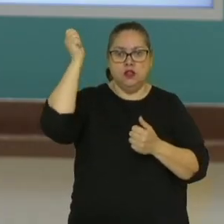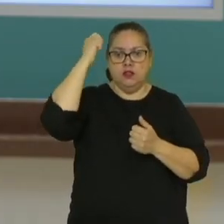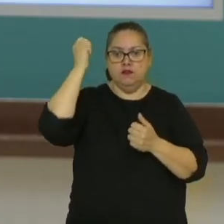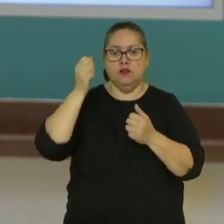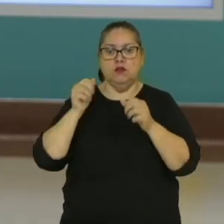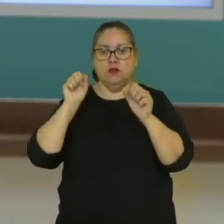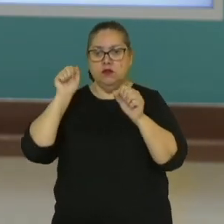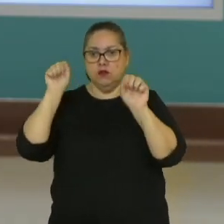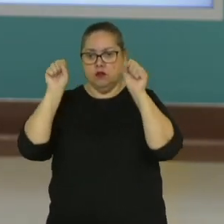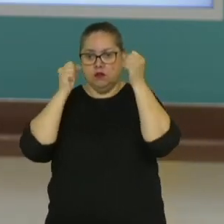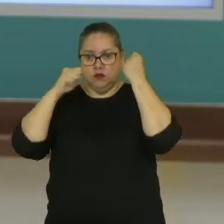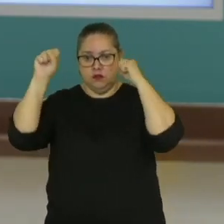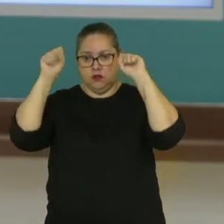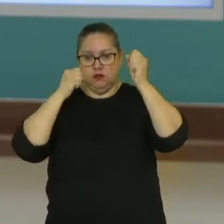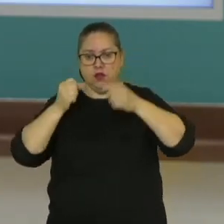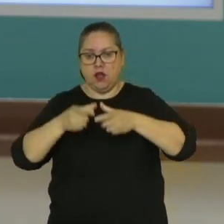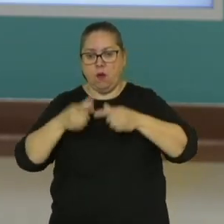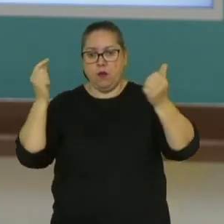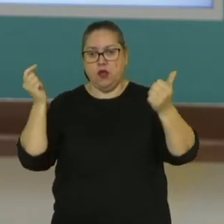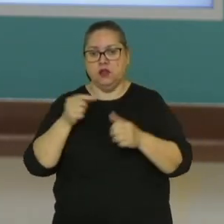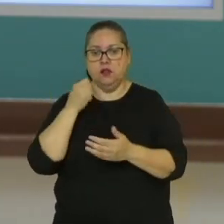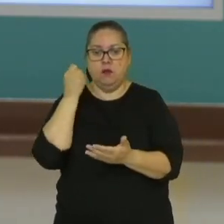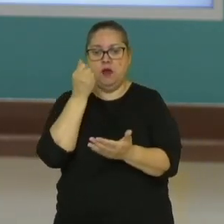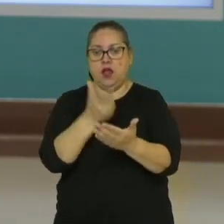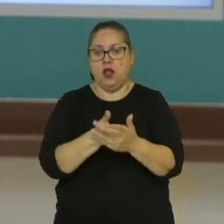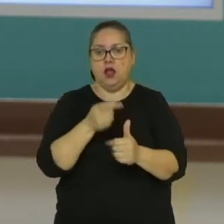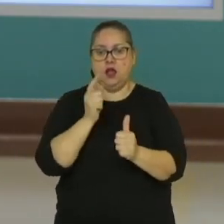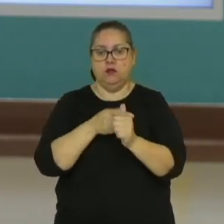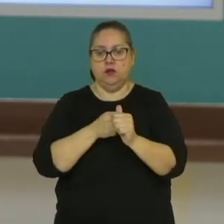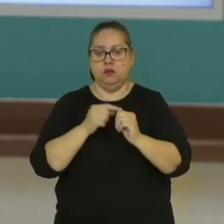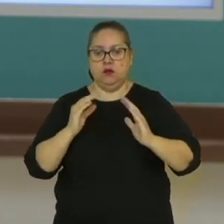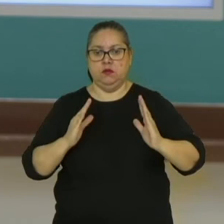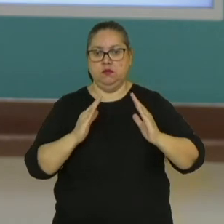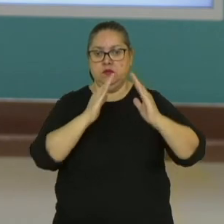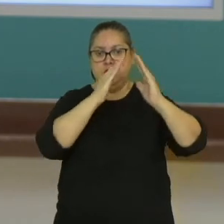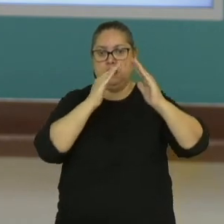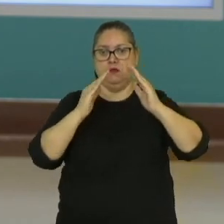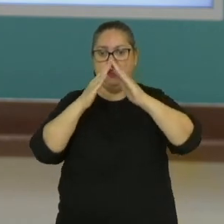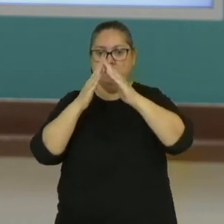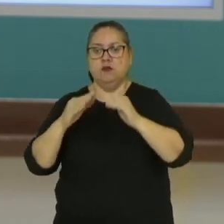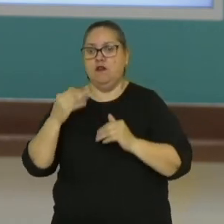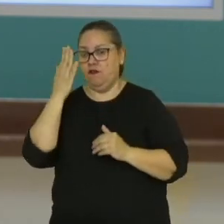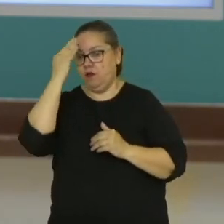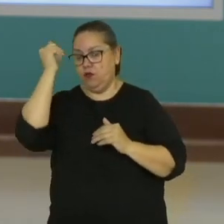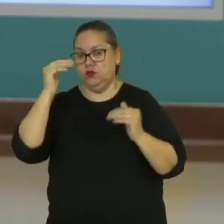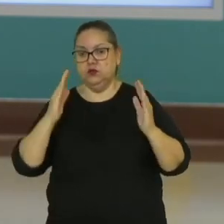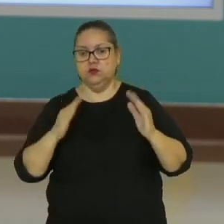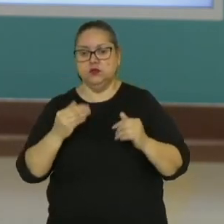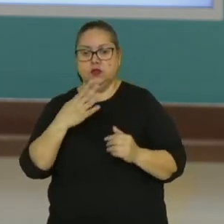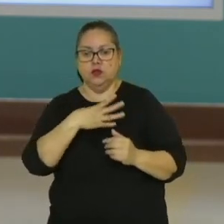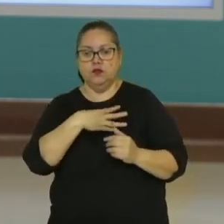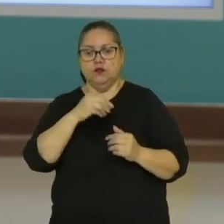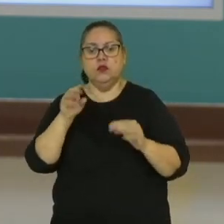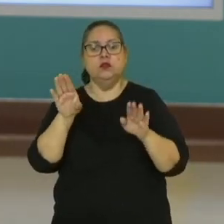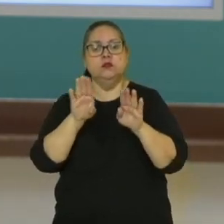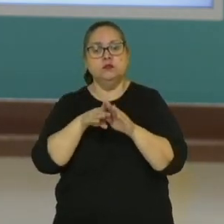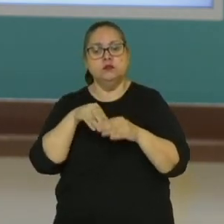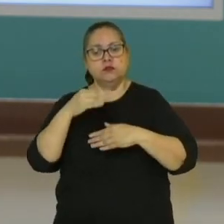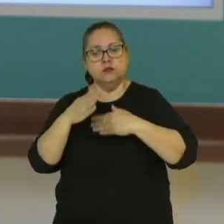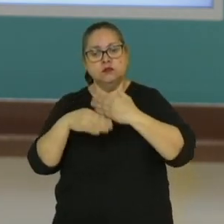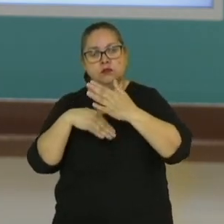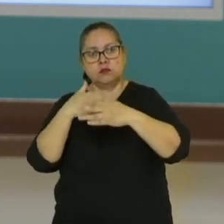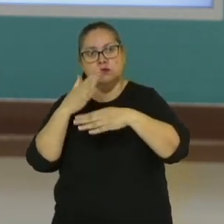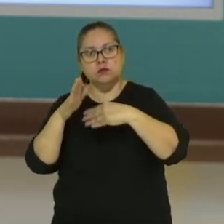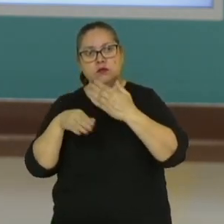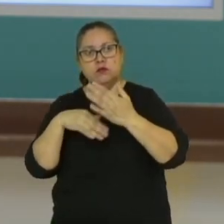Salomão. Salomão aumenta os impostos para construir templos, o famoso templo de Salomão. E seu filho, inclusive, dá